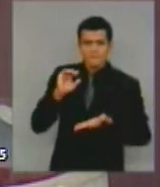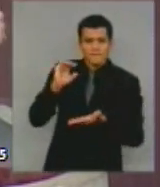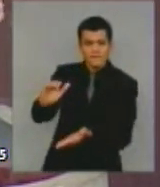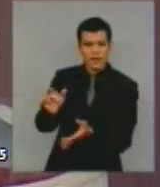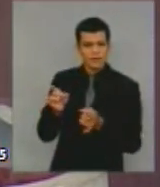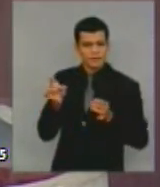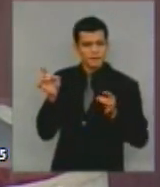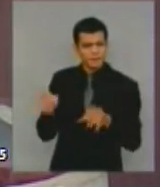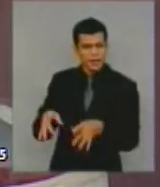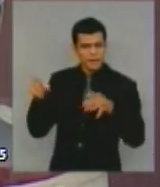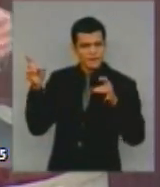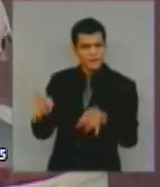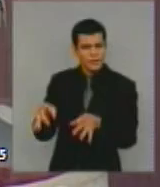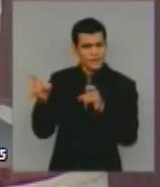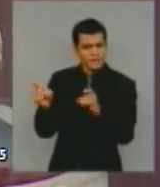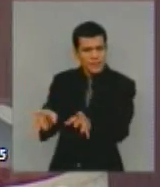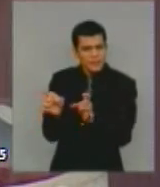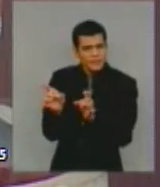os governos,